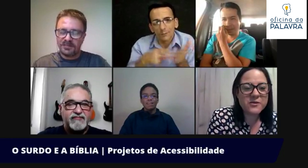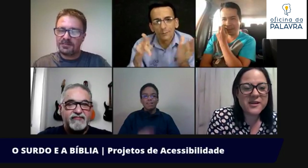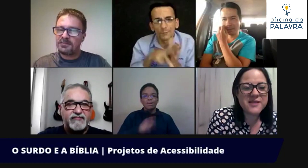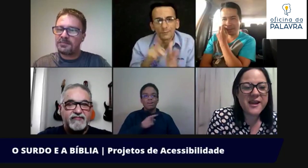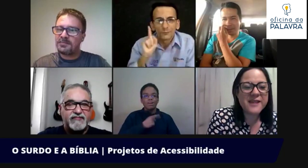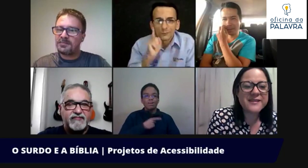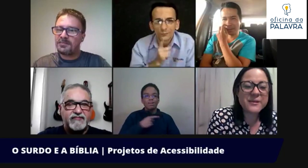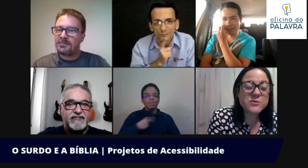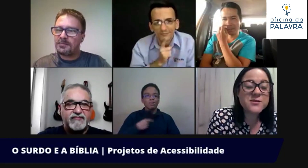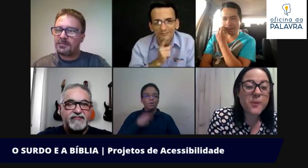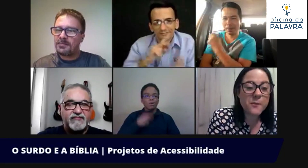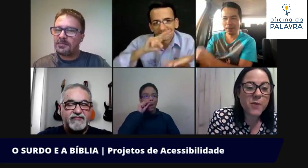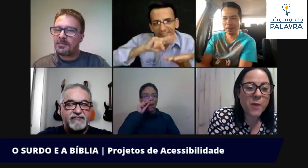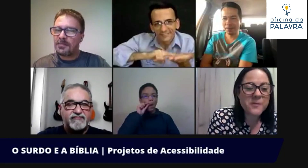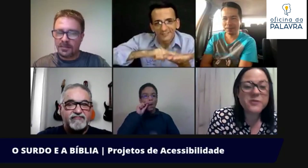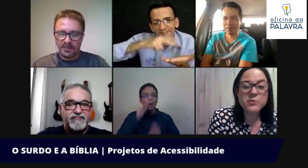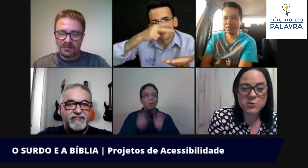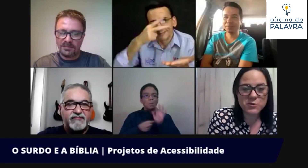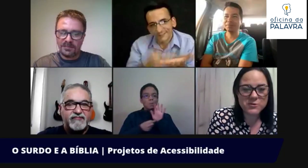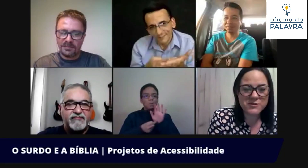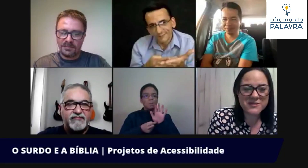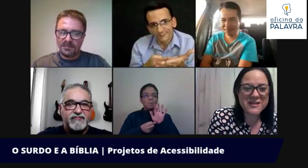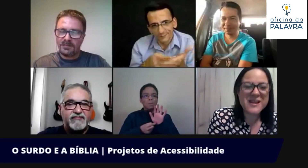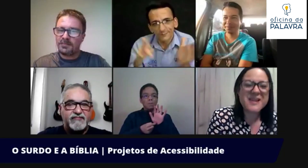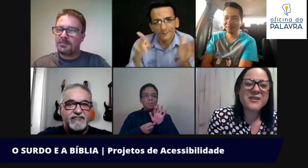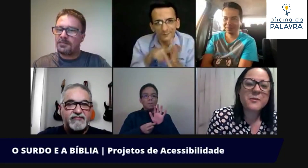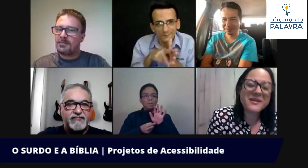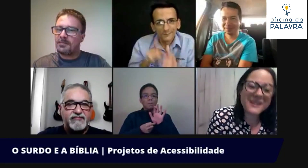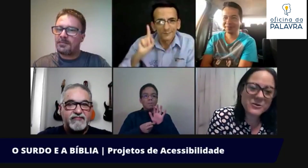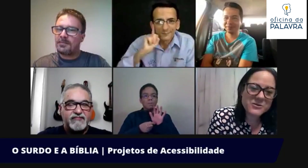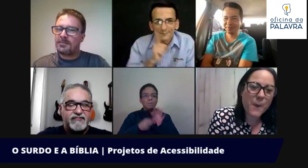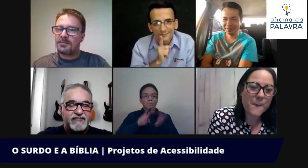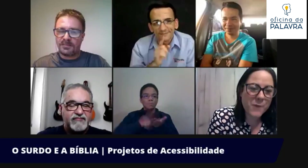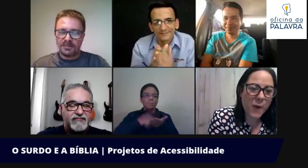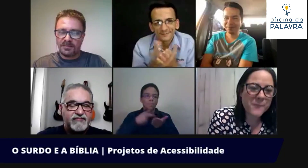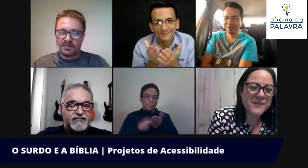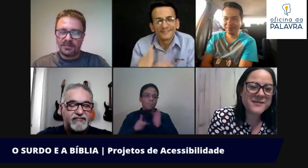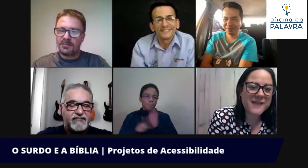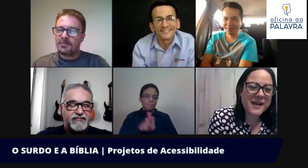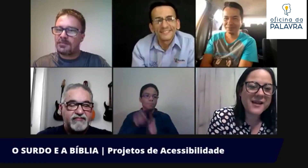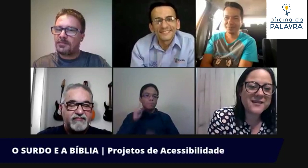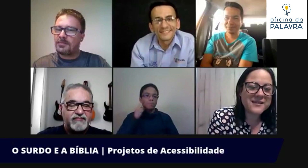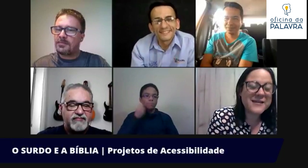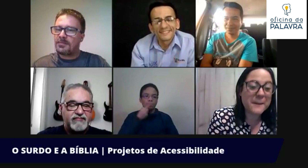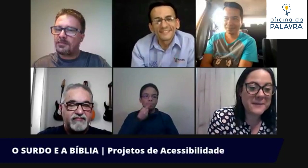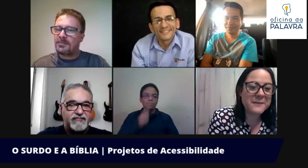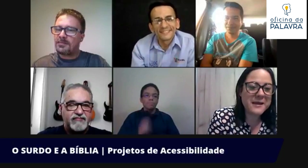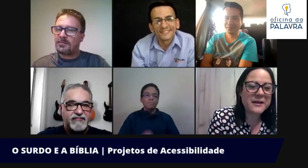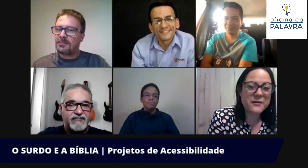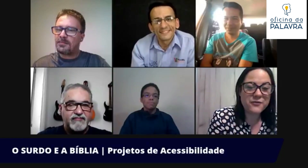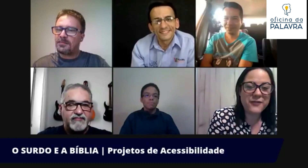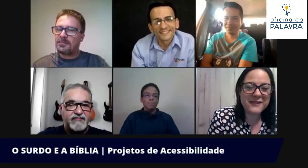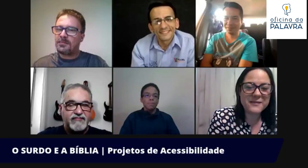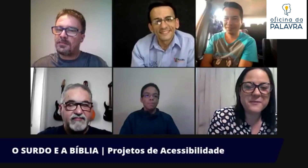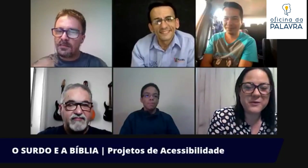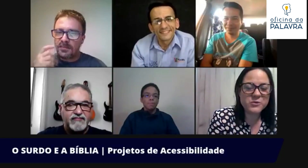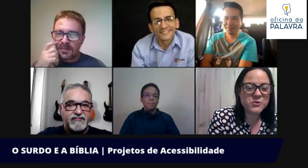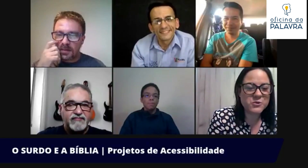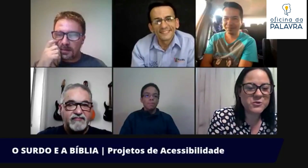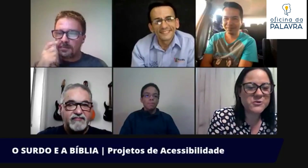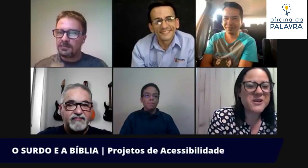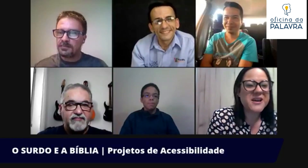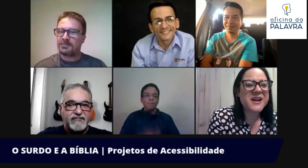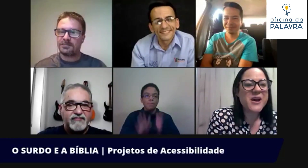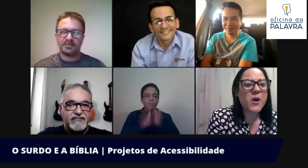língua portuguesa é tradução própria dos surdos. Então, uma tradução própria da Bíblia feita